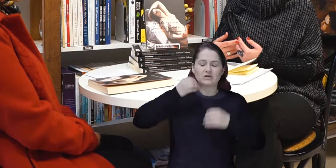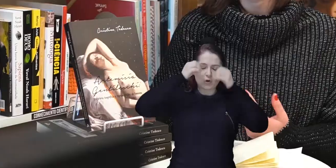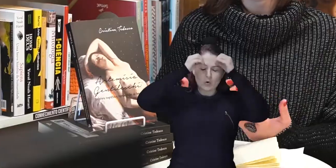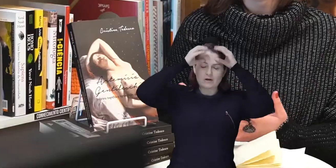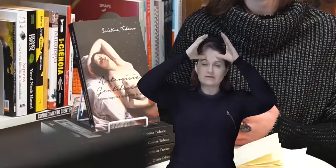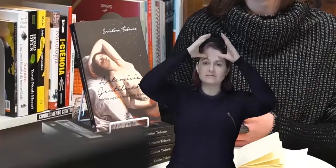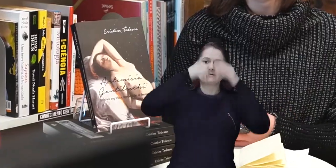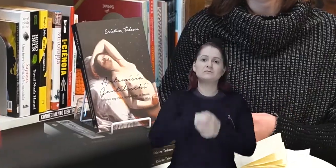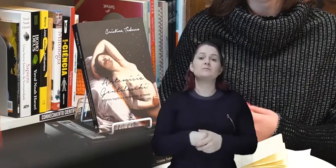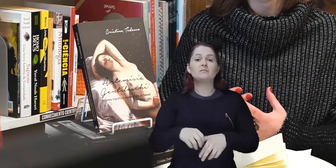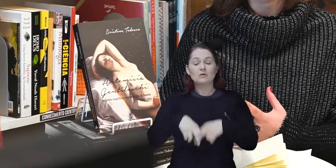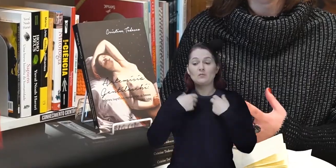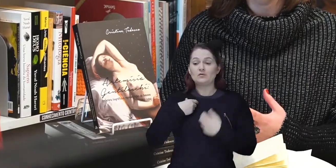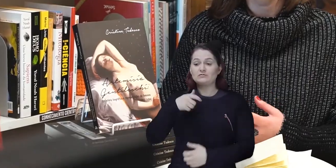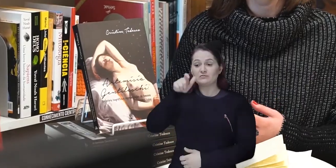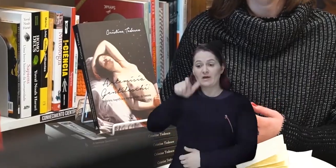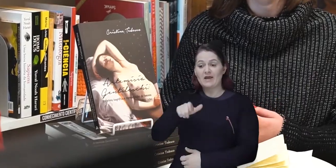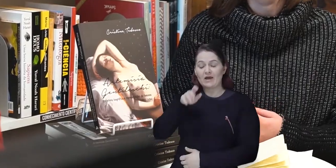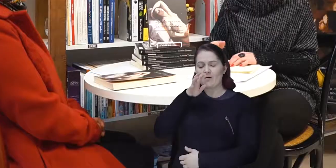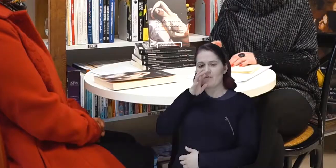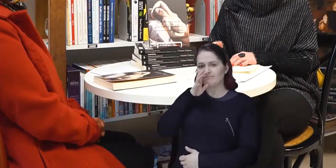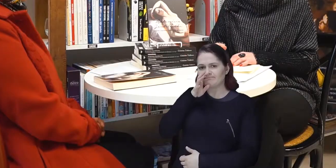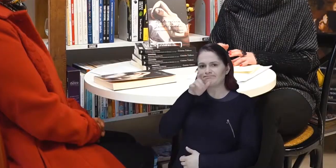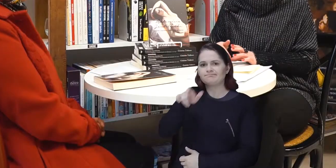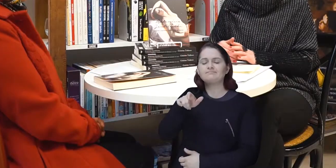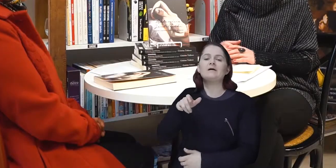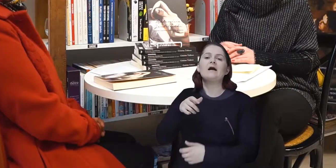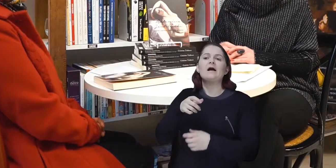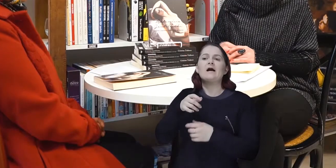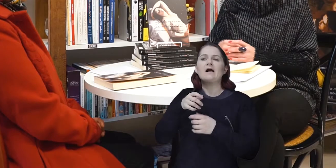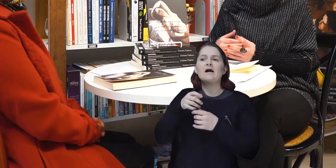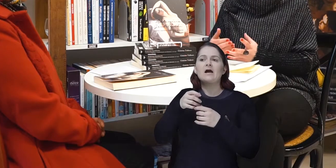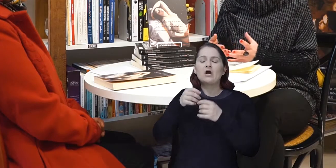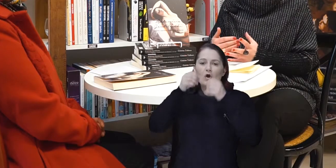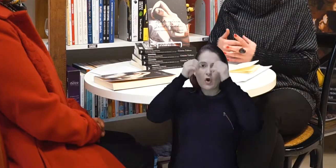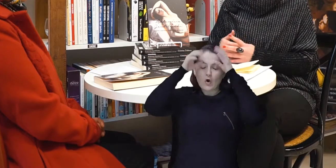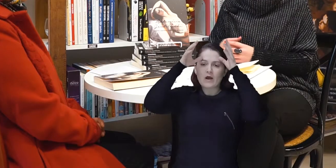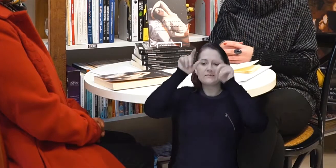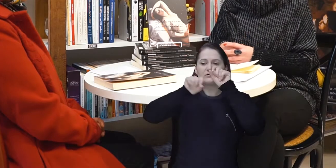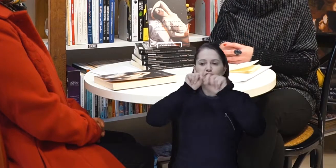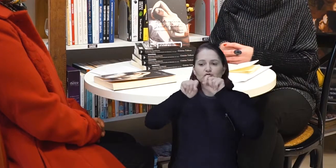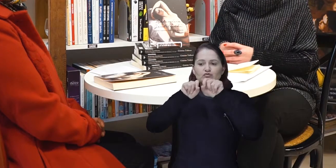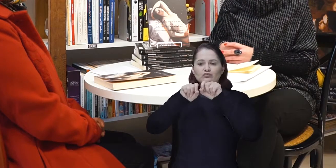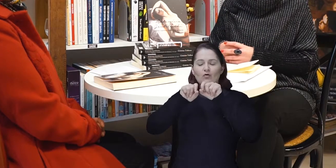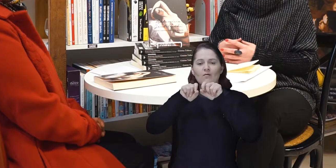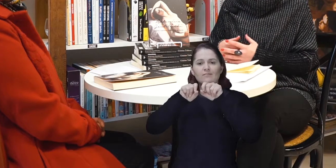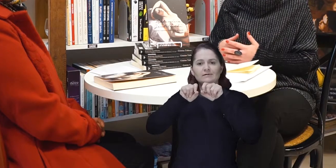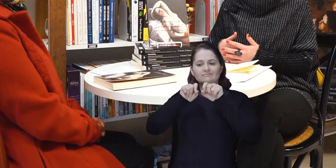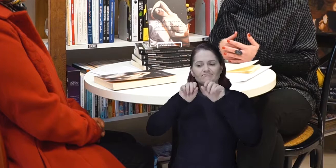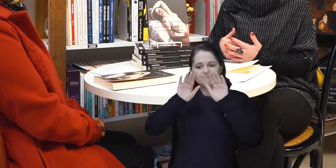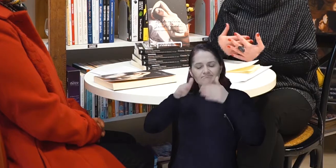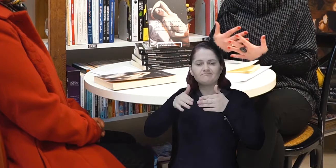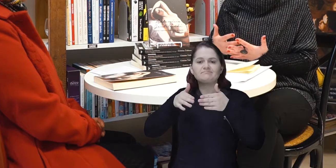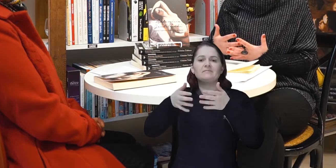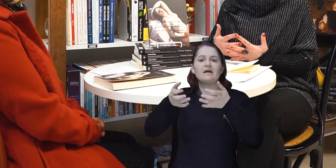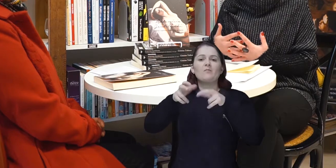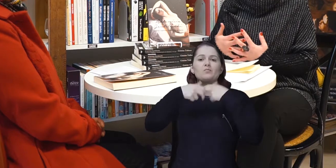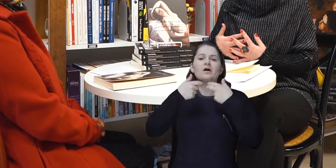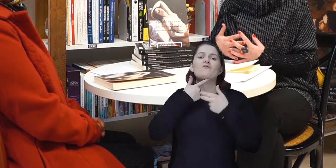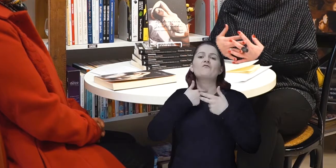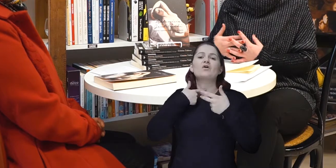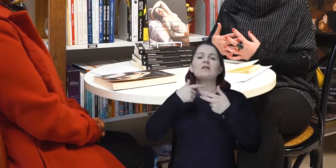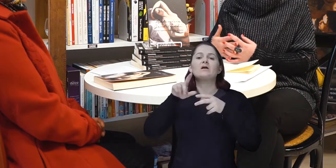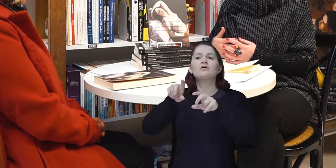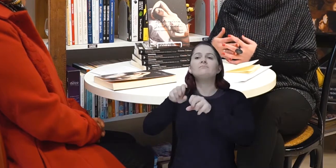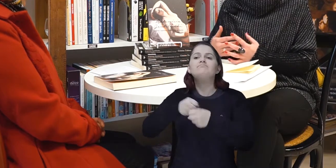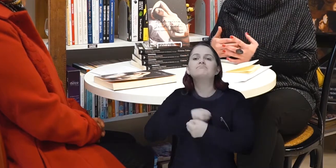obra, acabou se tornando uma busca pelo conhecimento. Nesse sentido, eu acredito que a admiração pela obra da Artemisia é o que colabora para que eu